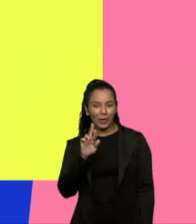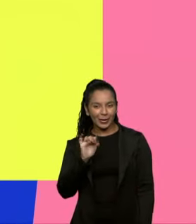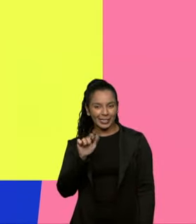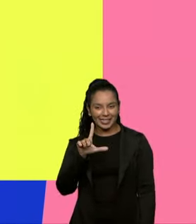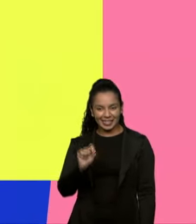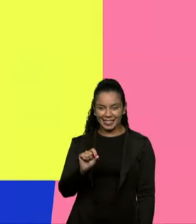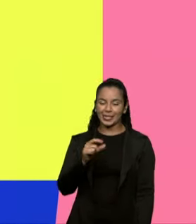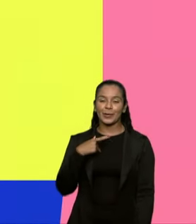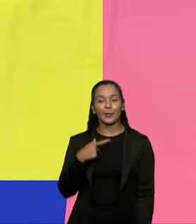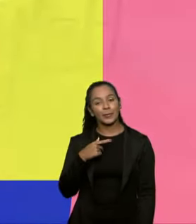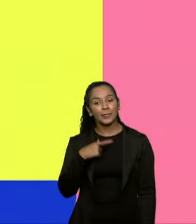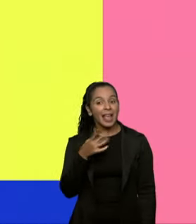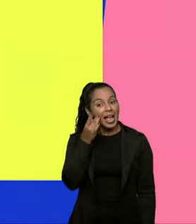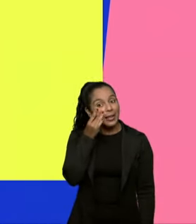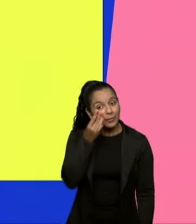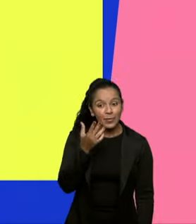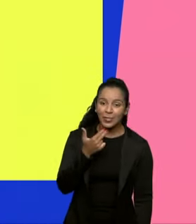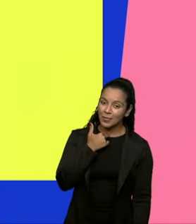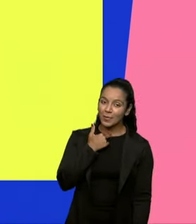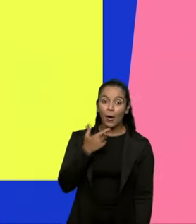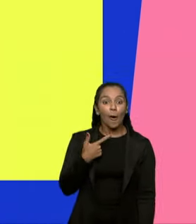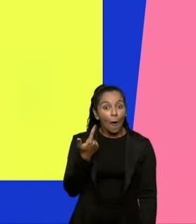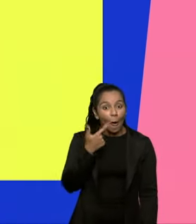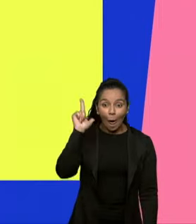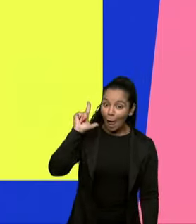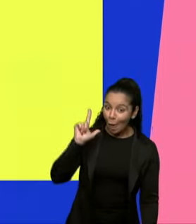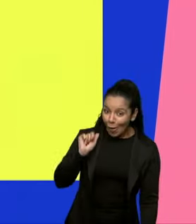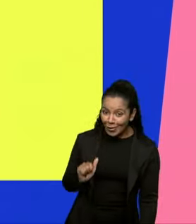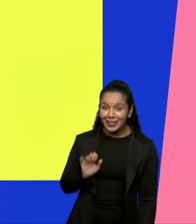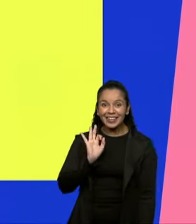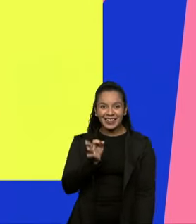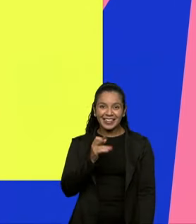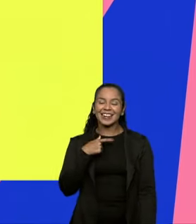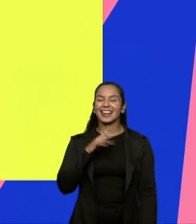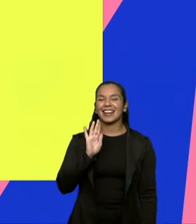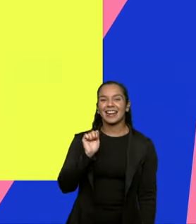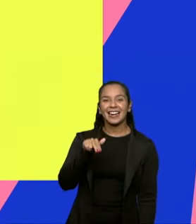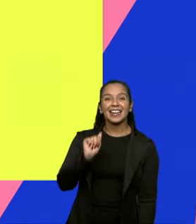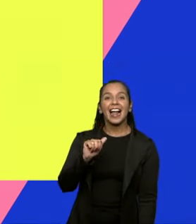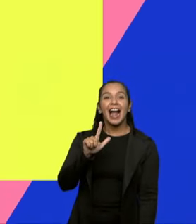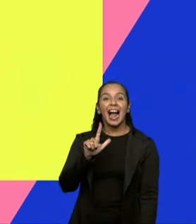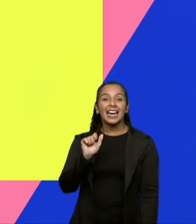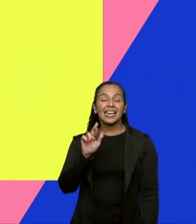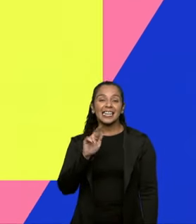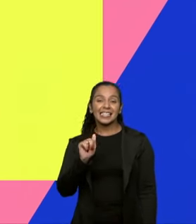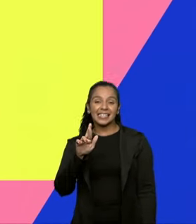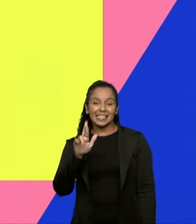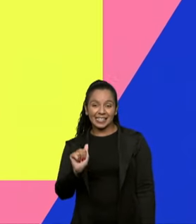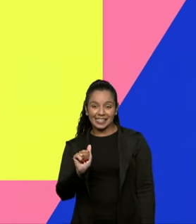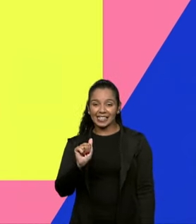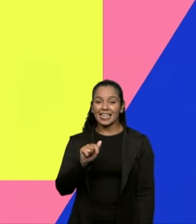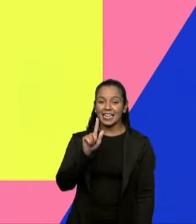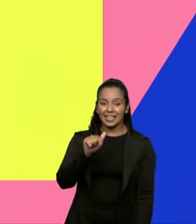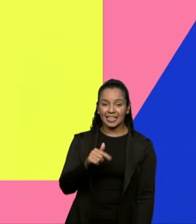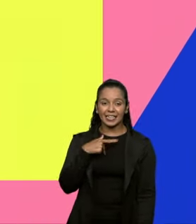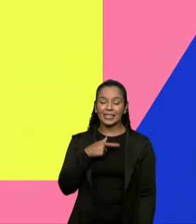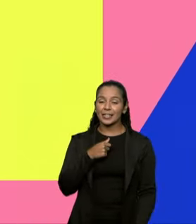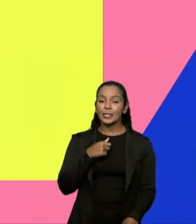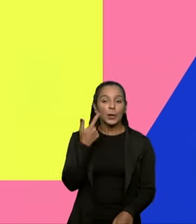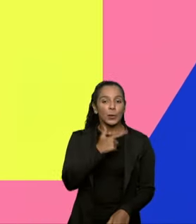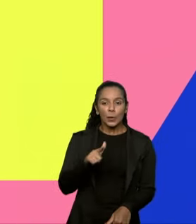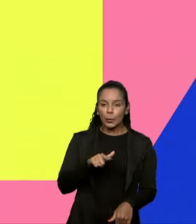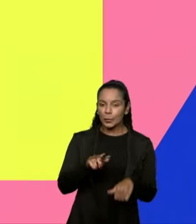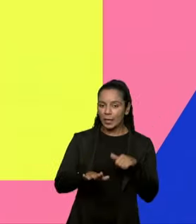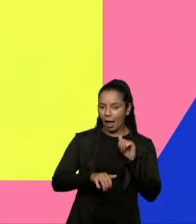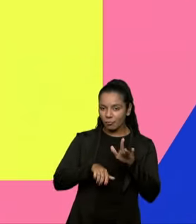vivo não pode, mas na próxima... Tem outro? Gente, olha só, Ana. A Alessandra descalça, não sei se censura, me representa